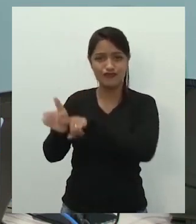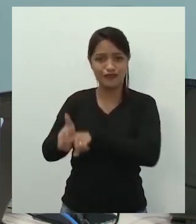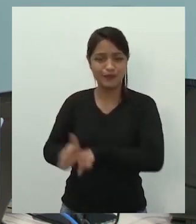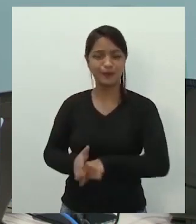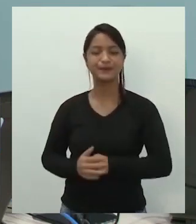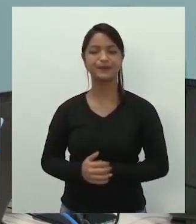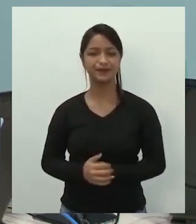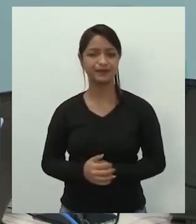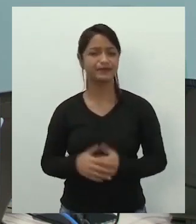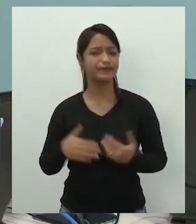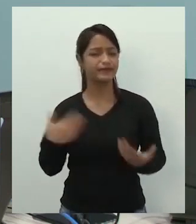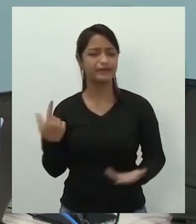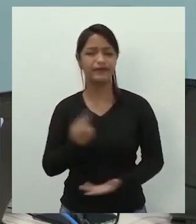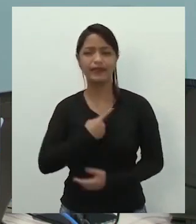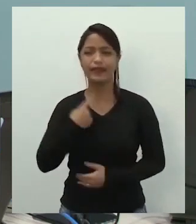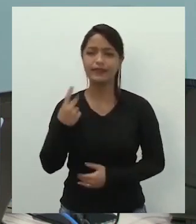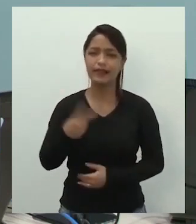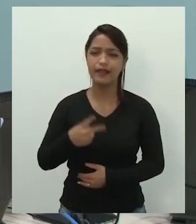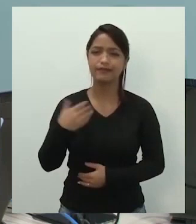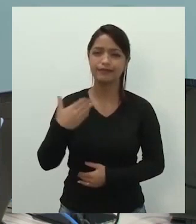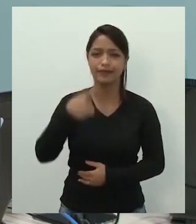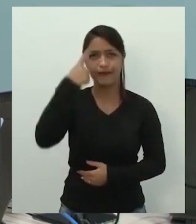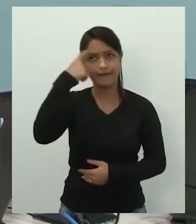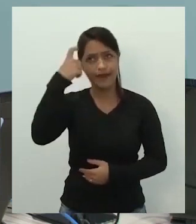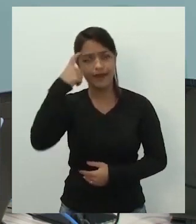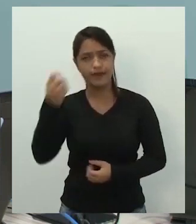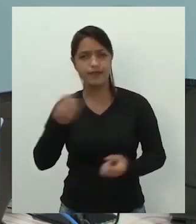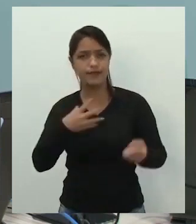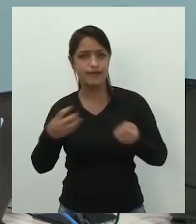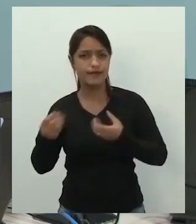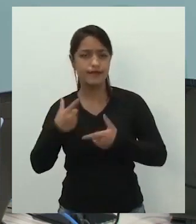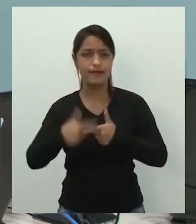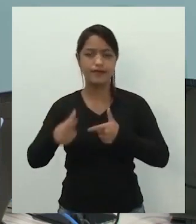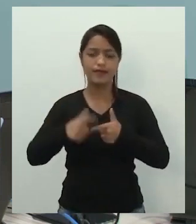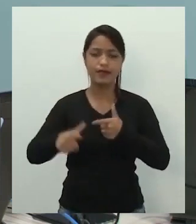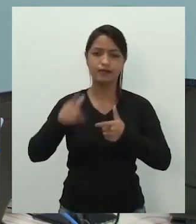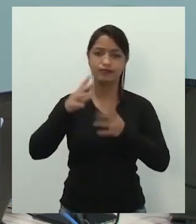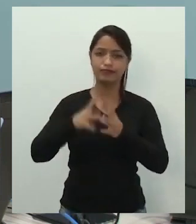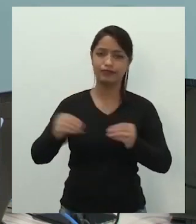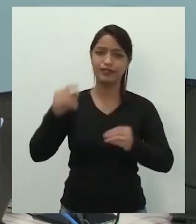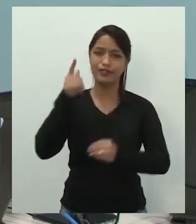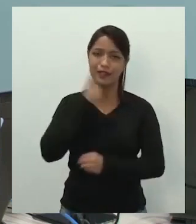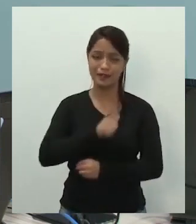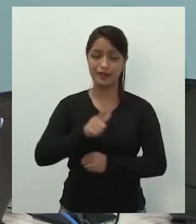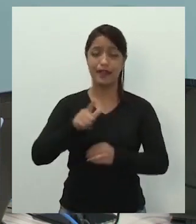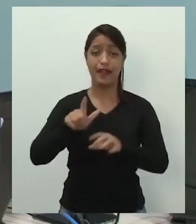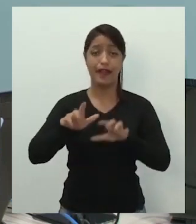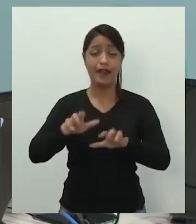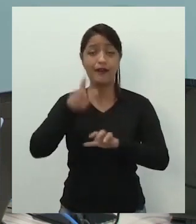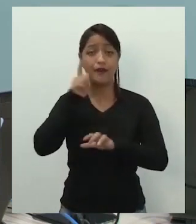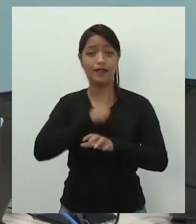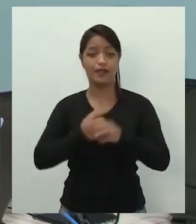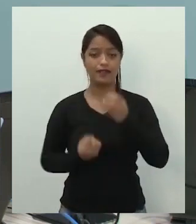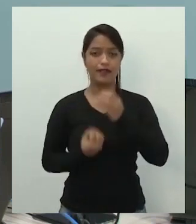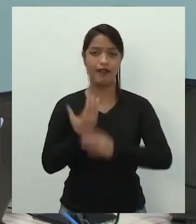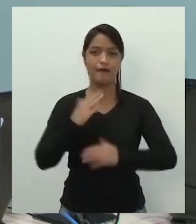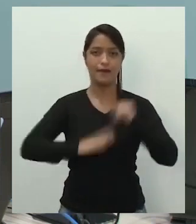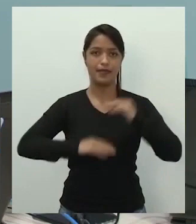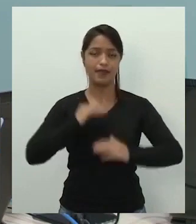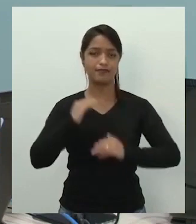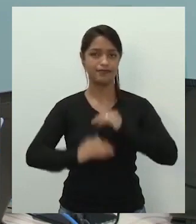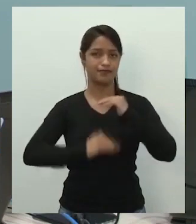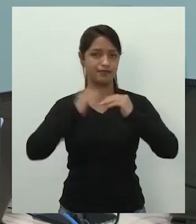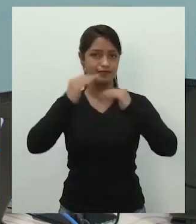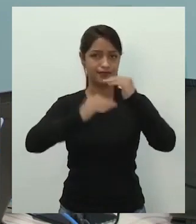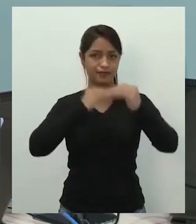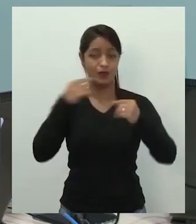experimentando, reinventando e solucionando problemas, e assim desenvolvendo habilidades a partir da vivência dos nossos